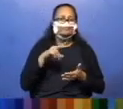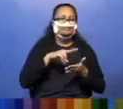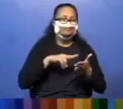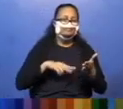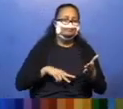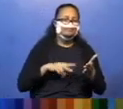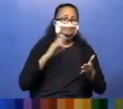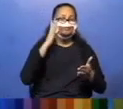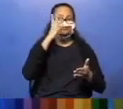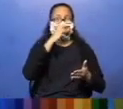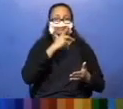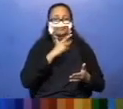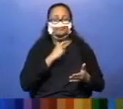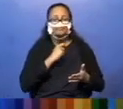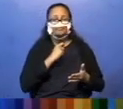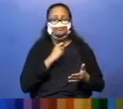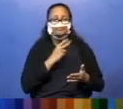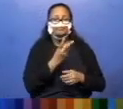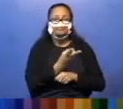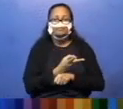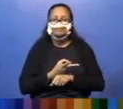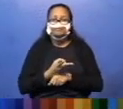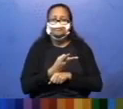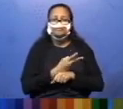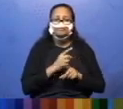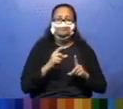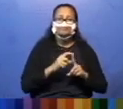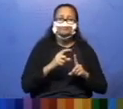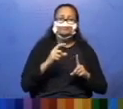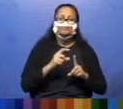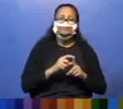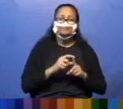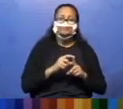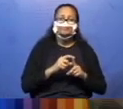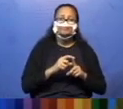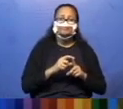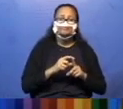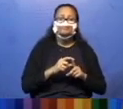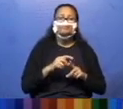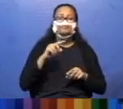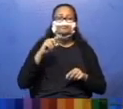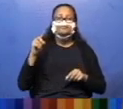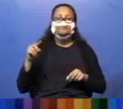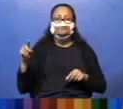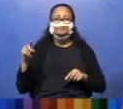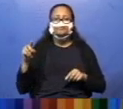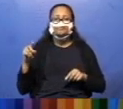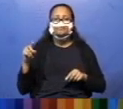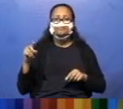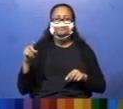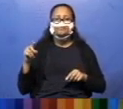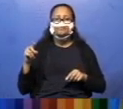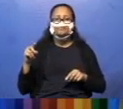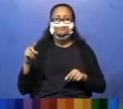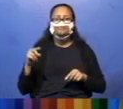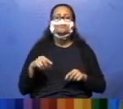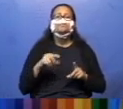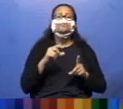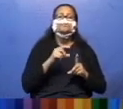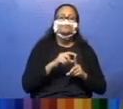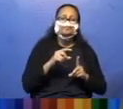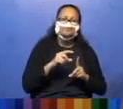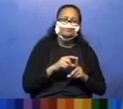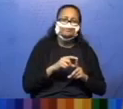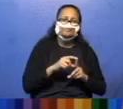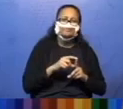esse texto e achar palavras com tio e também palavras que são puxadas pela letrinha N, que